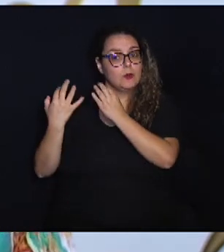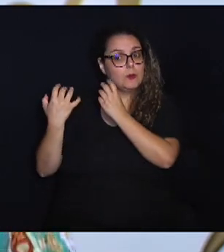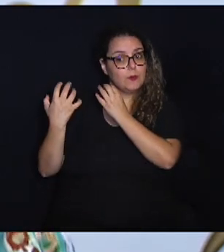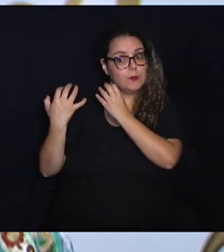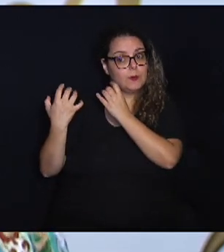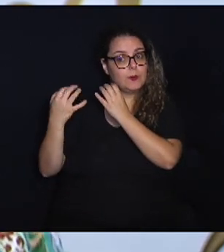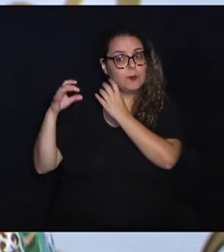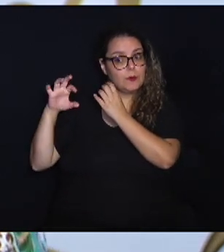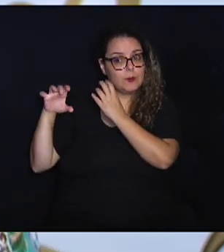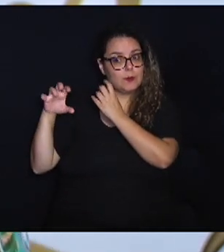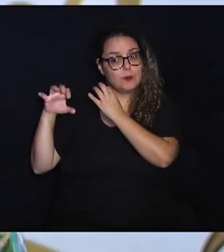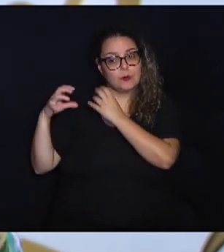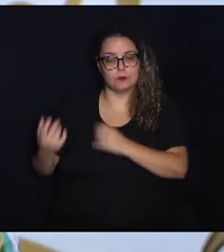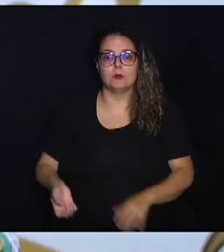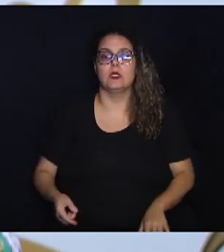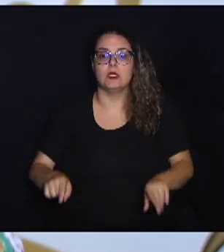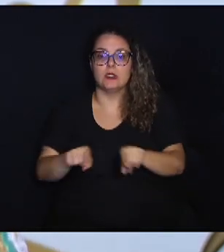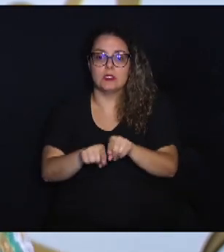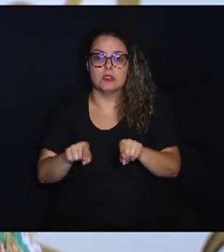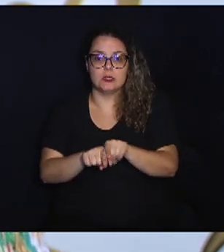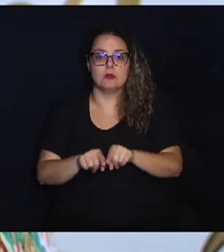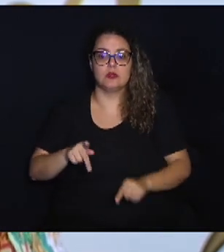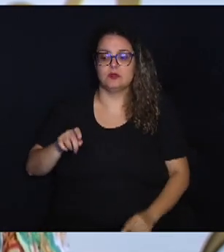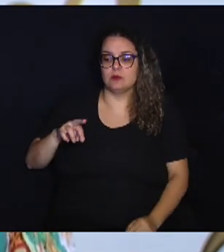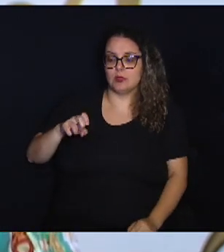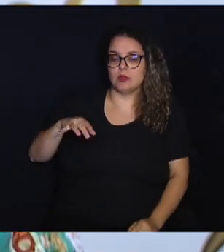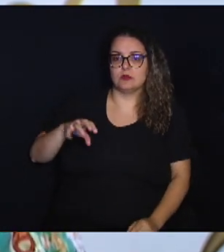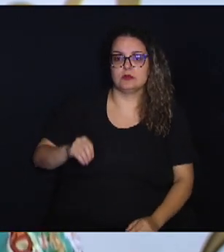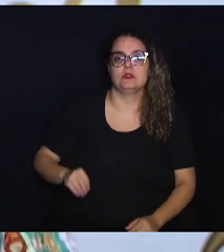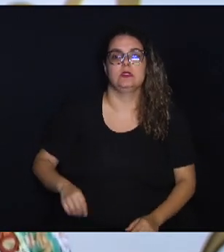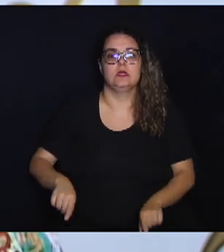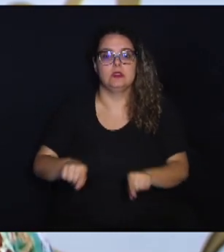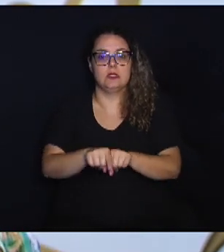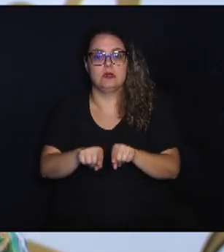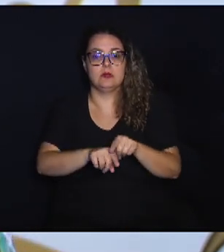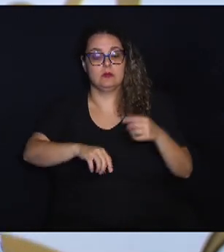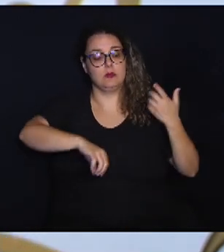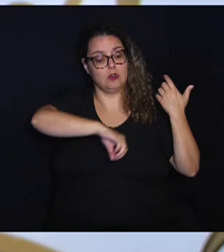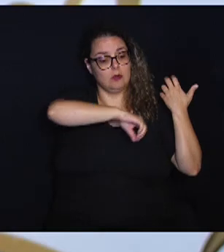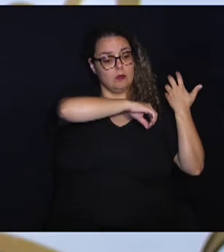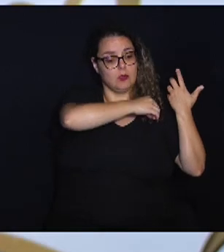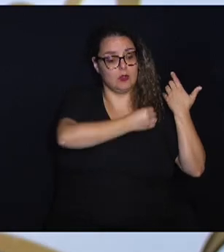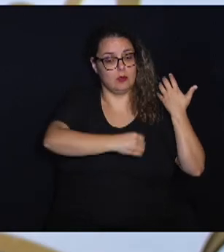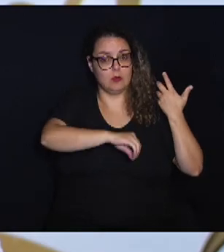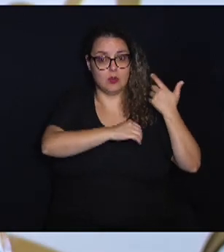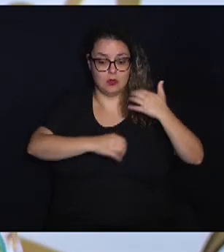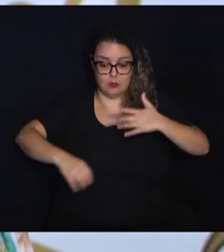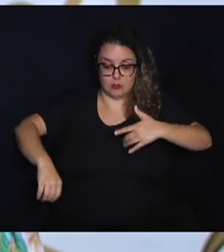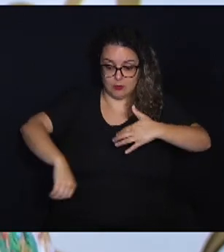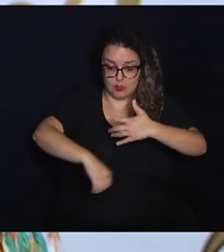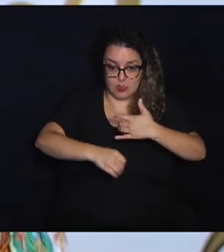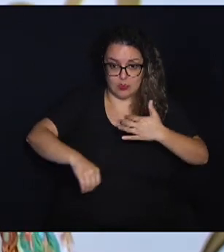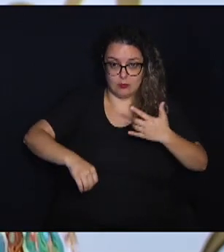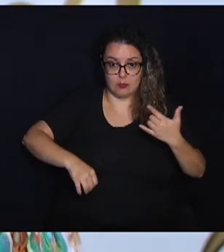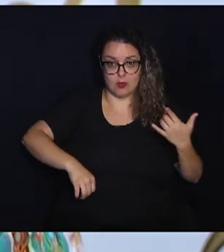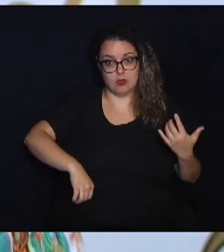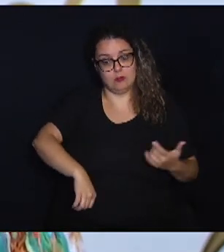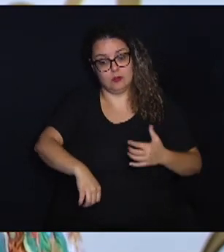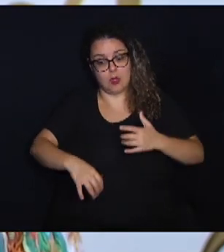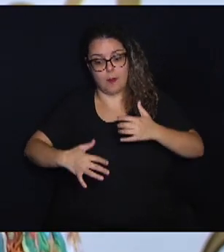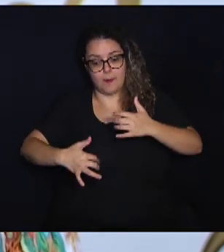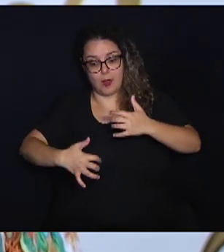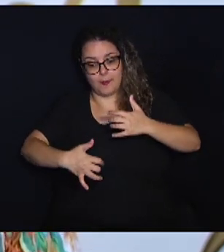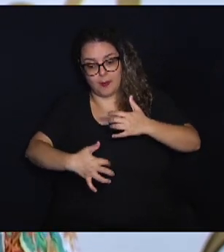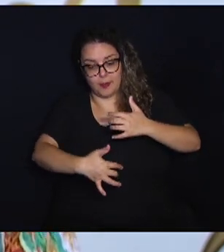forma geral, e temos os instrumentos de corda, violino, viola clássica, violoncelo, contrabaixo, né? São